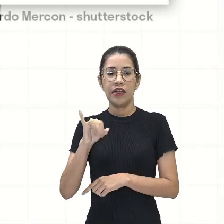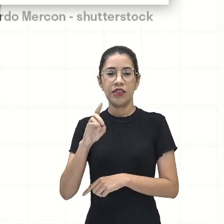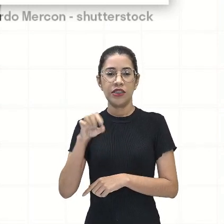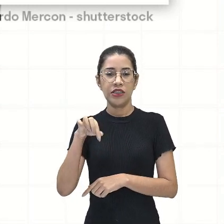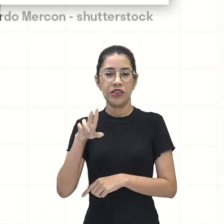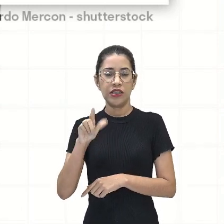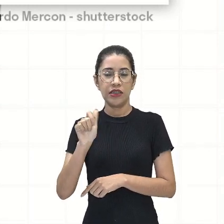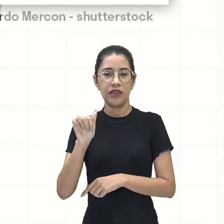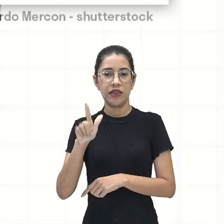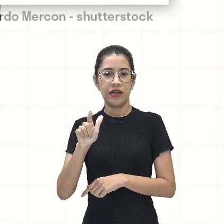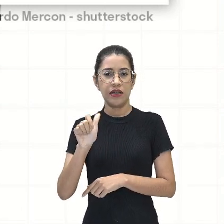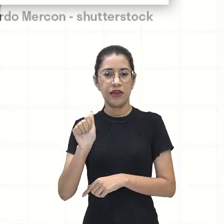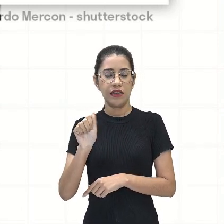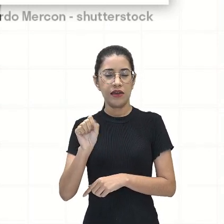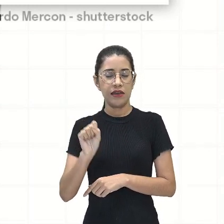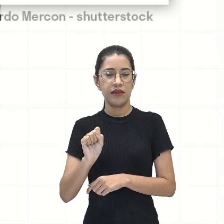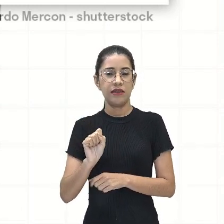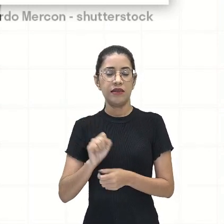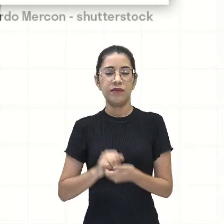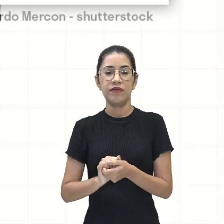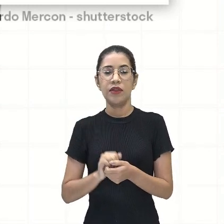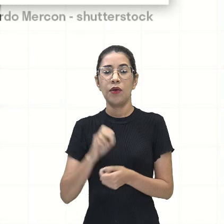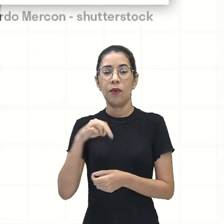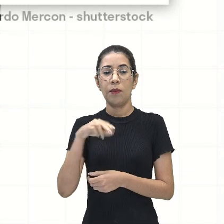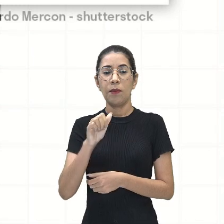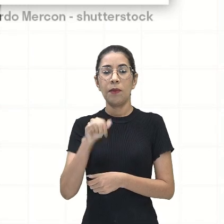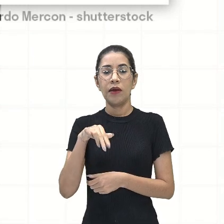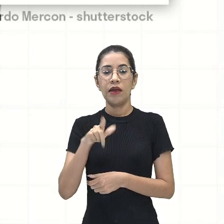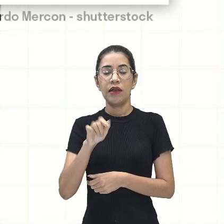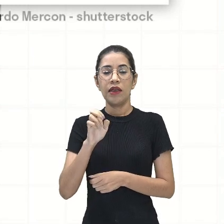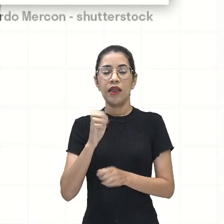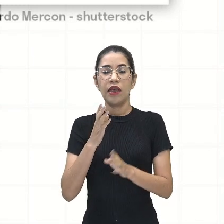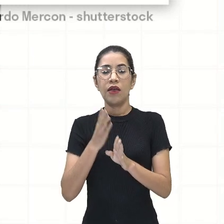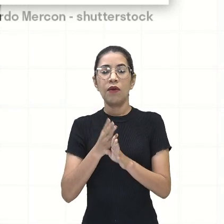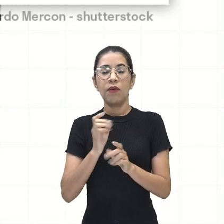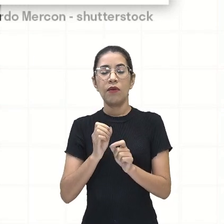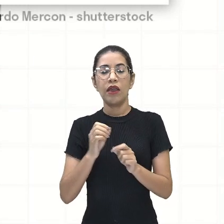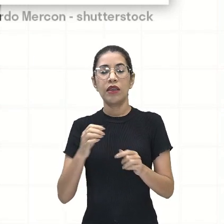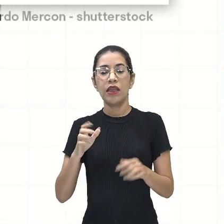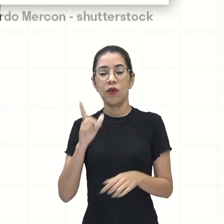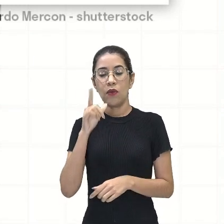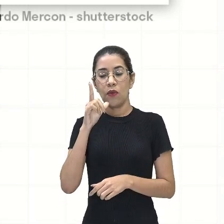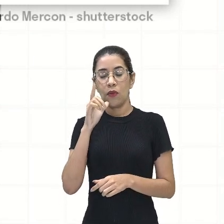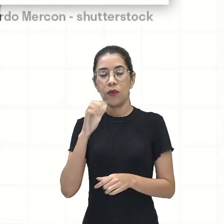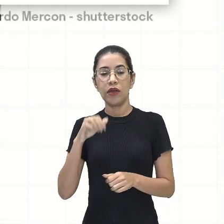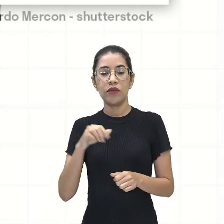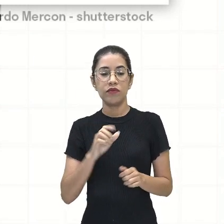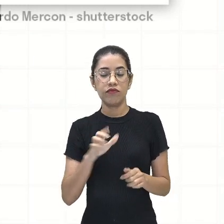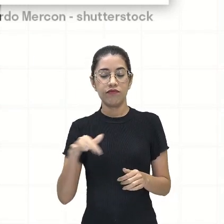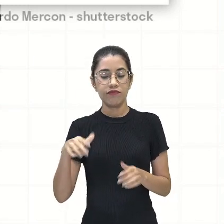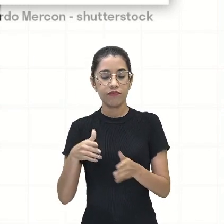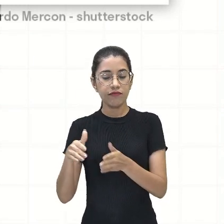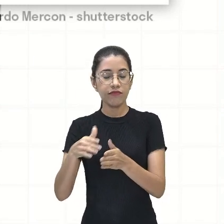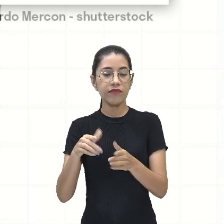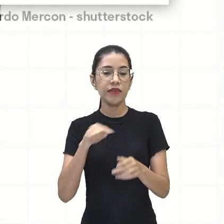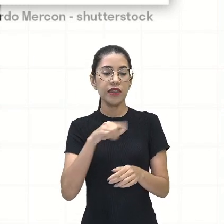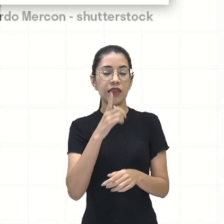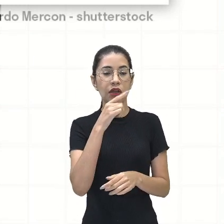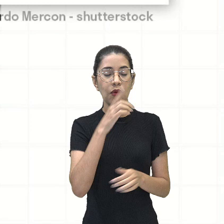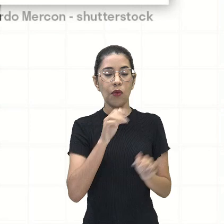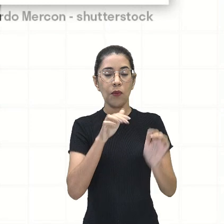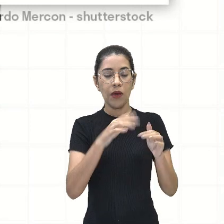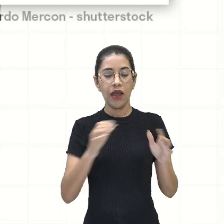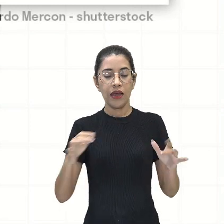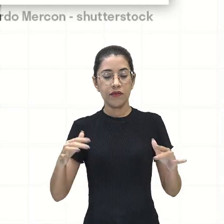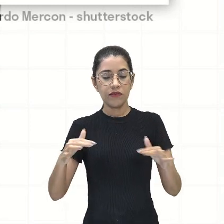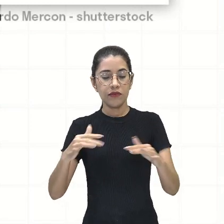temos os mangues, que são encontrados em regiões onde há o encontro das águas dos rios com o mar, e essas formações elas são